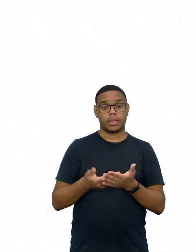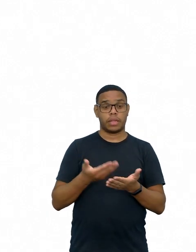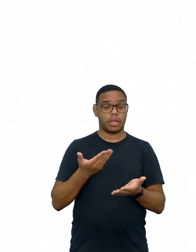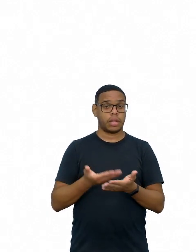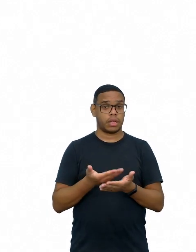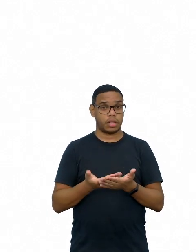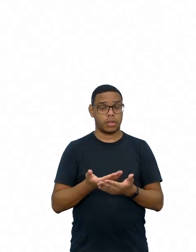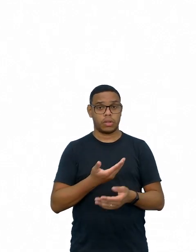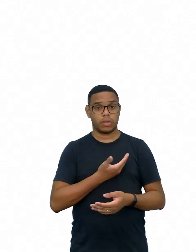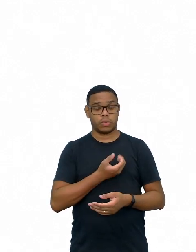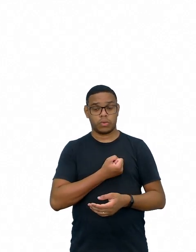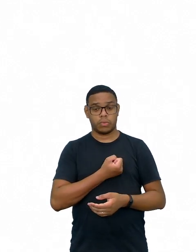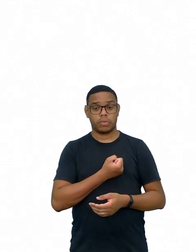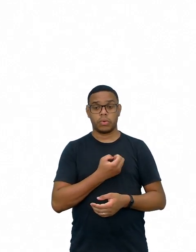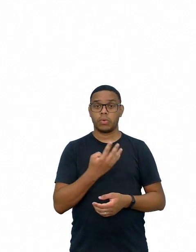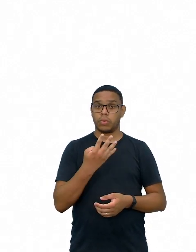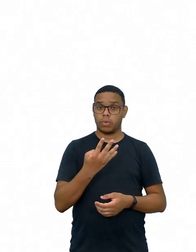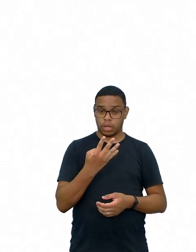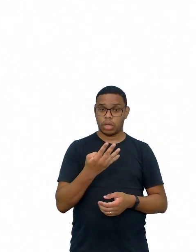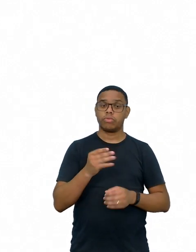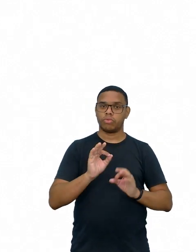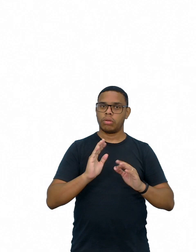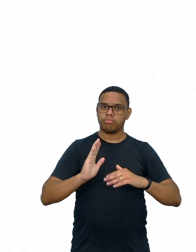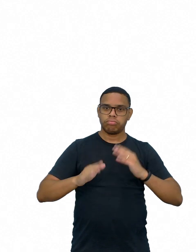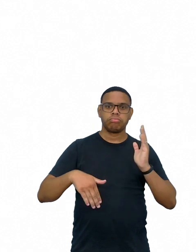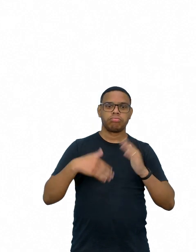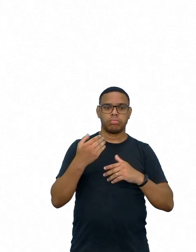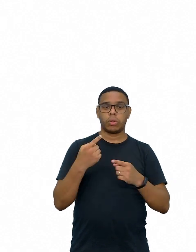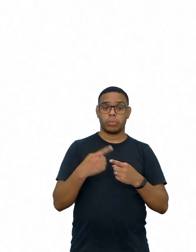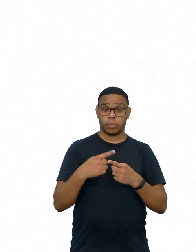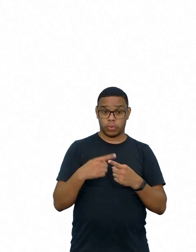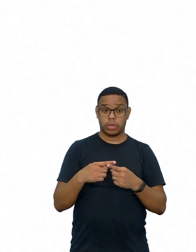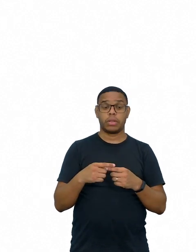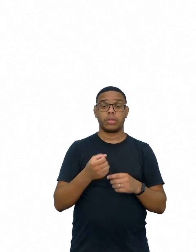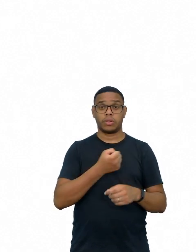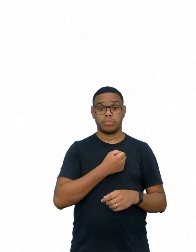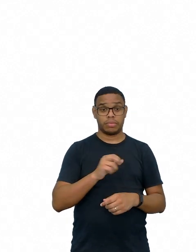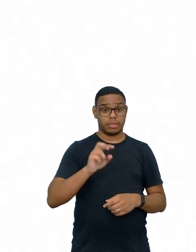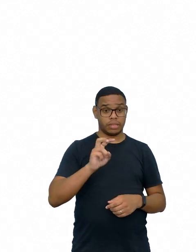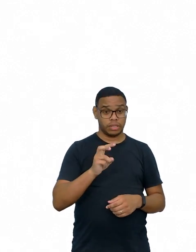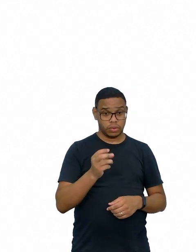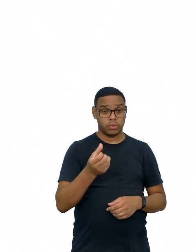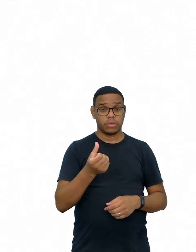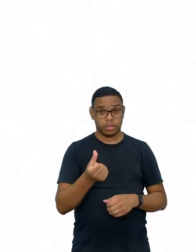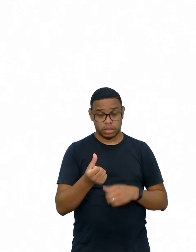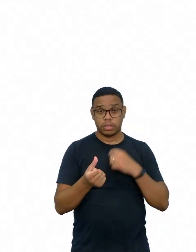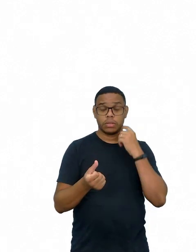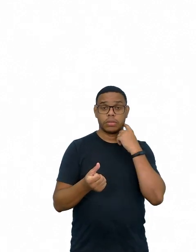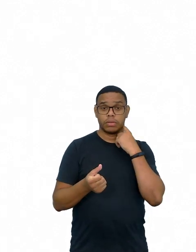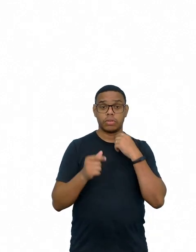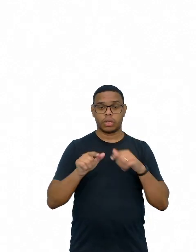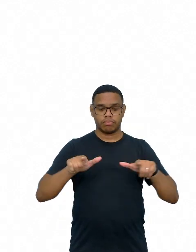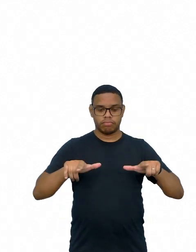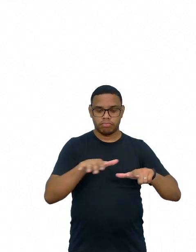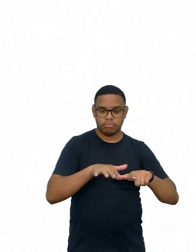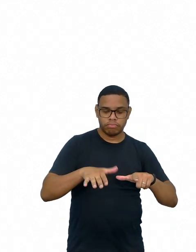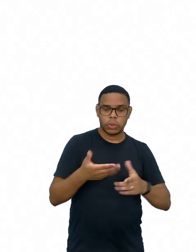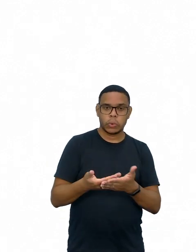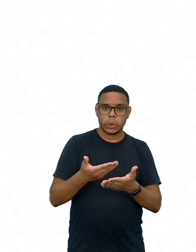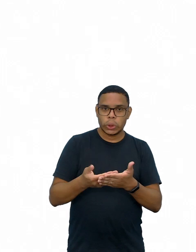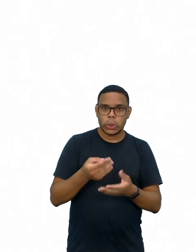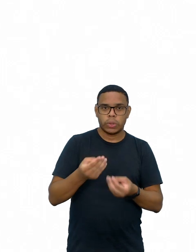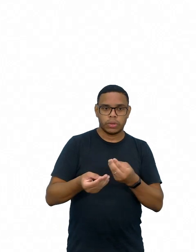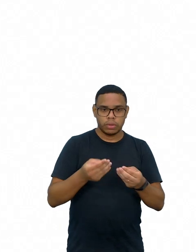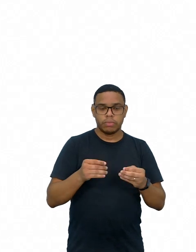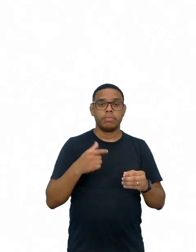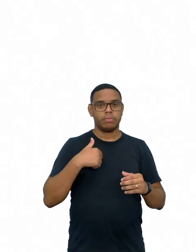4 tem que estar bem desenvolvida, porque o perímetro e a área já é objeto implícito. Eu já